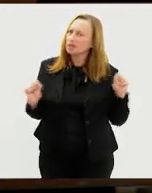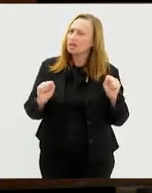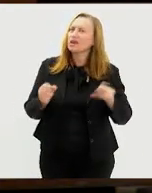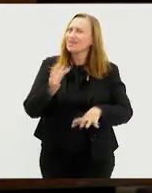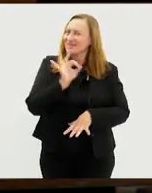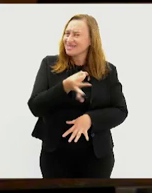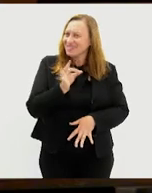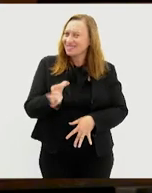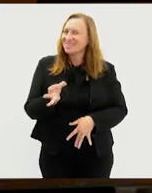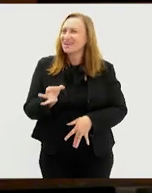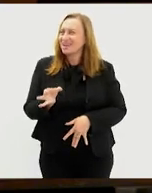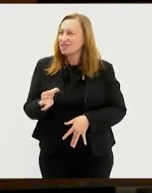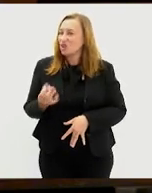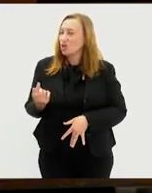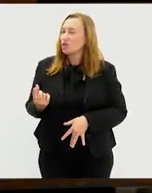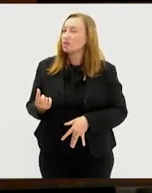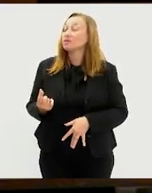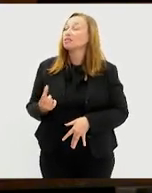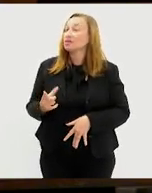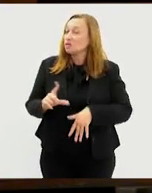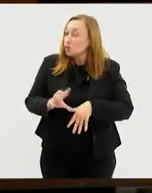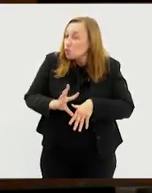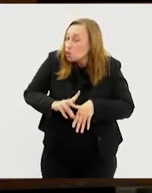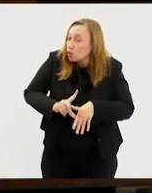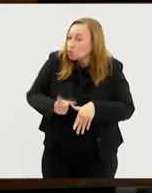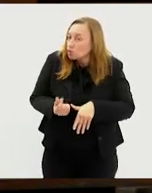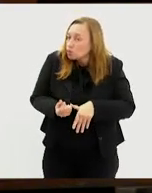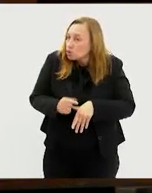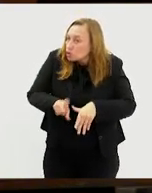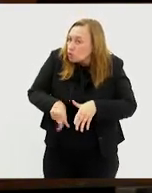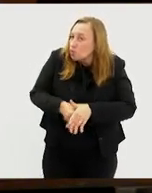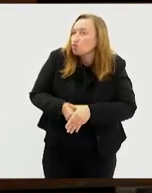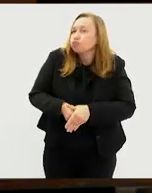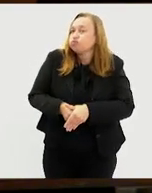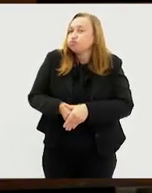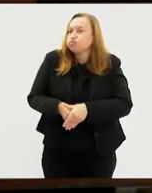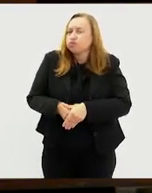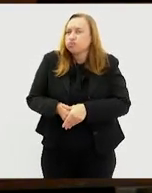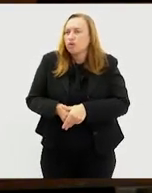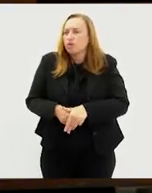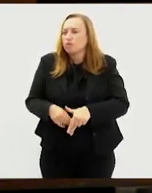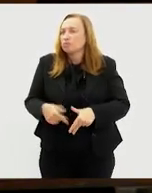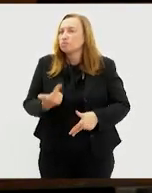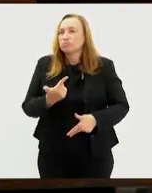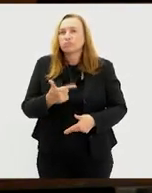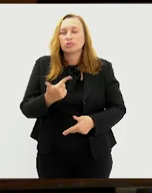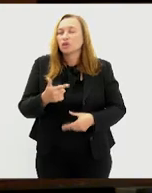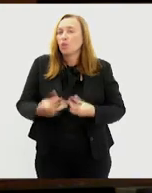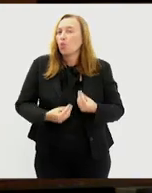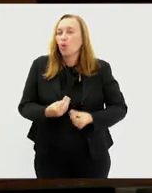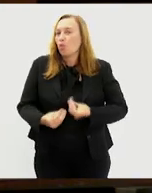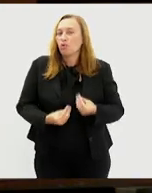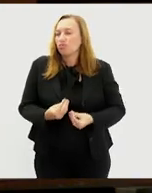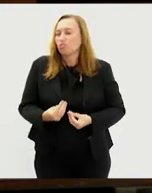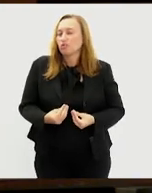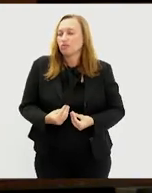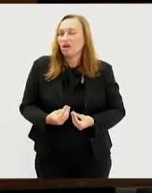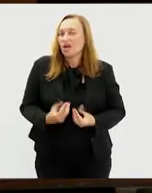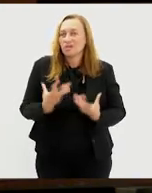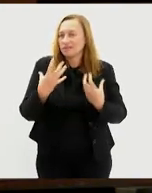levando vantagem essa vantagem é propina é dinheiro ninguém faz esse tipo de favor Presidente não dá para aceitar essa